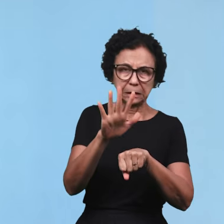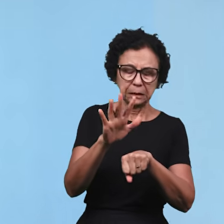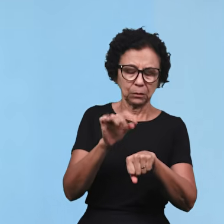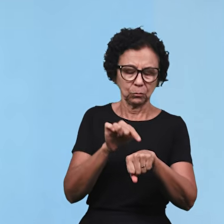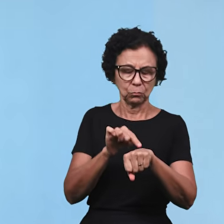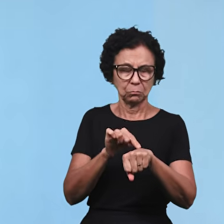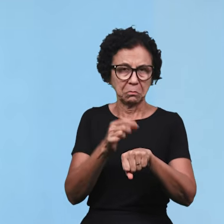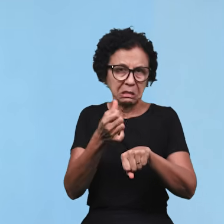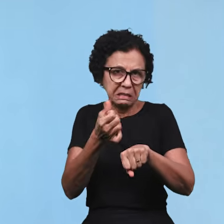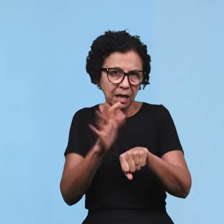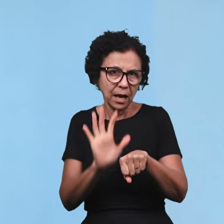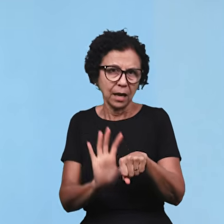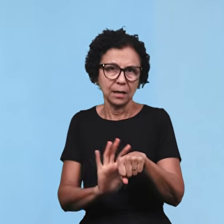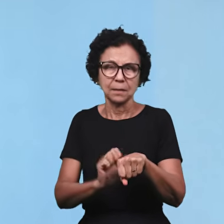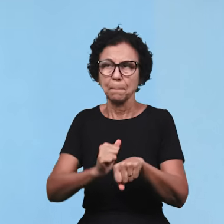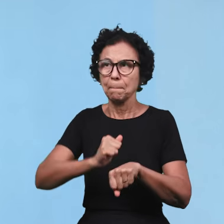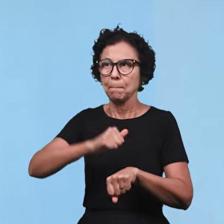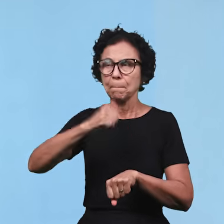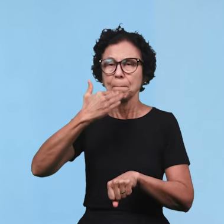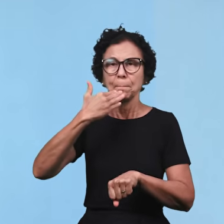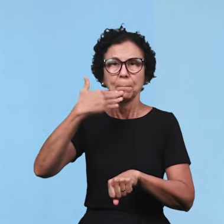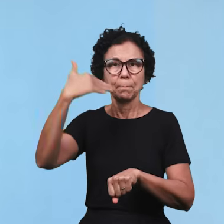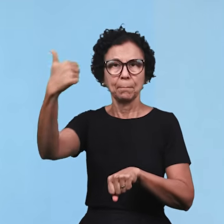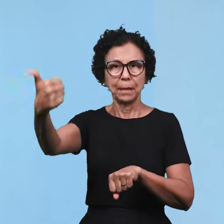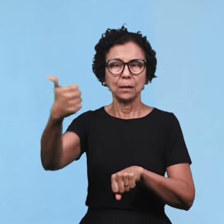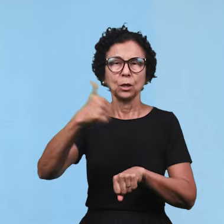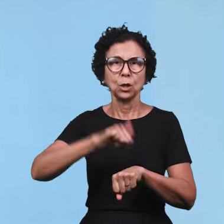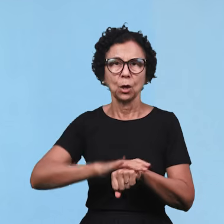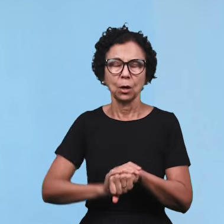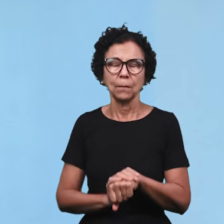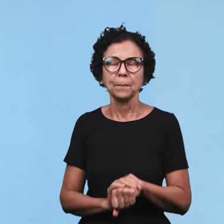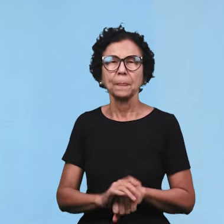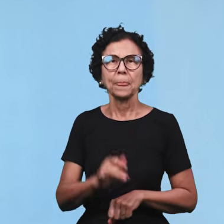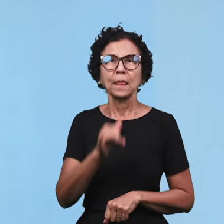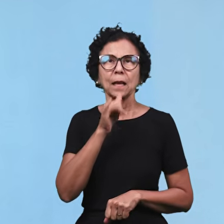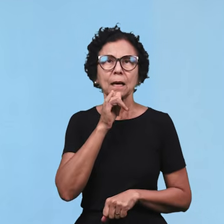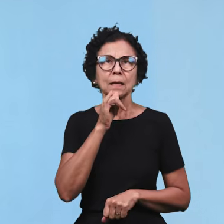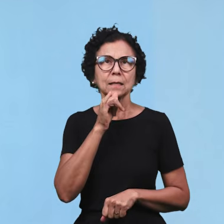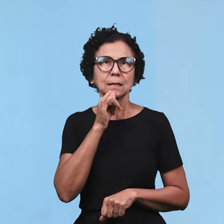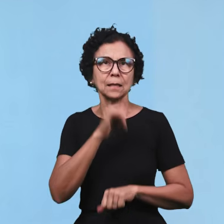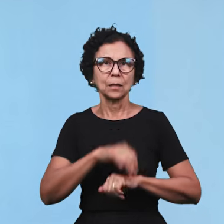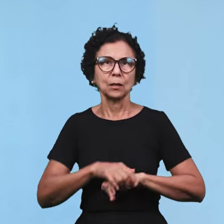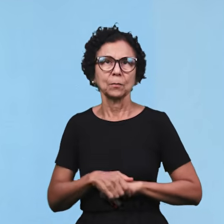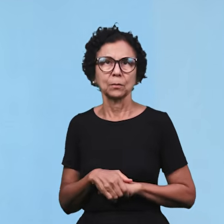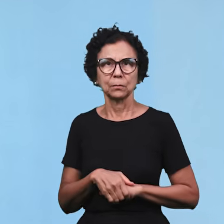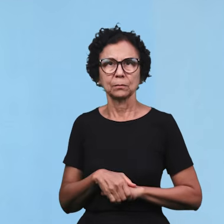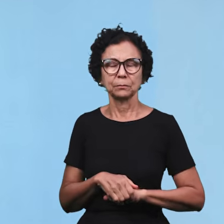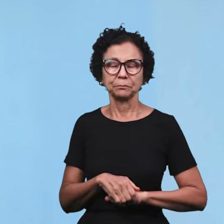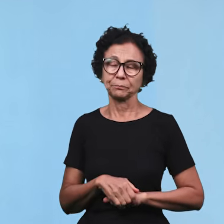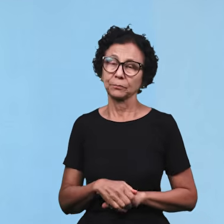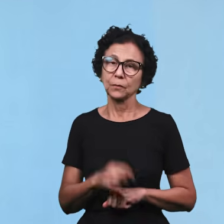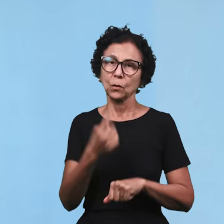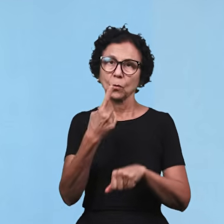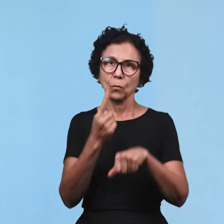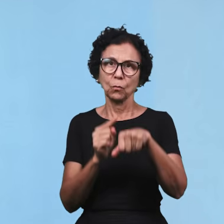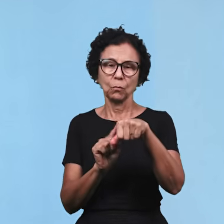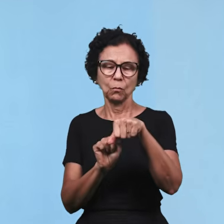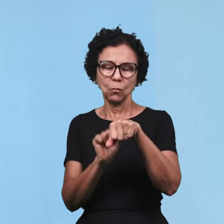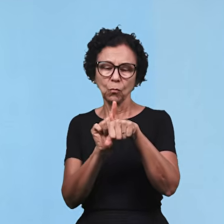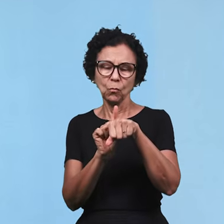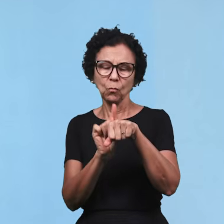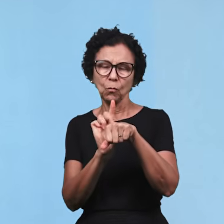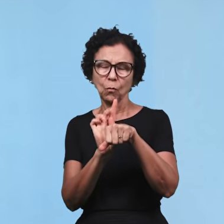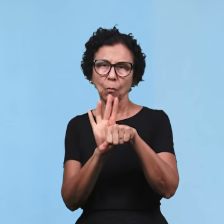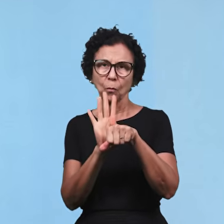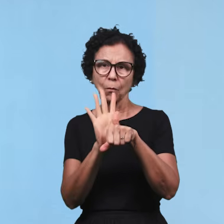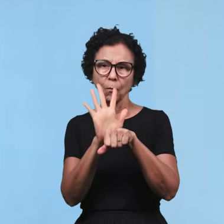Sim. Porque dá aquele aspecto de densidade. Então, supondo que eu coloque um fiozinho aqui, vai ficar com essa sensação. Se eu coloco 4, vai ficar com a sensação de